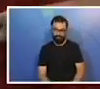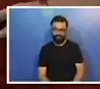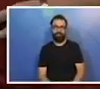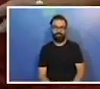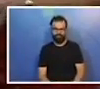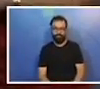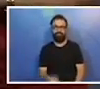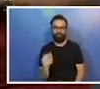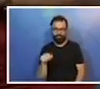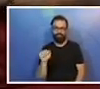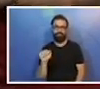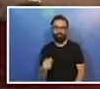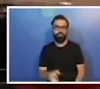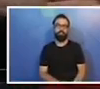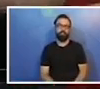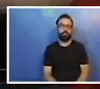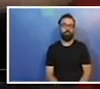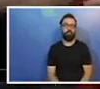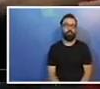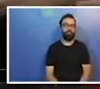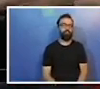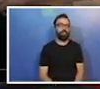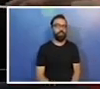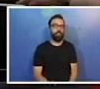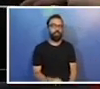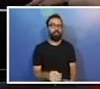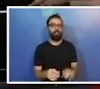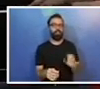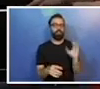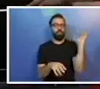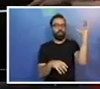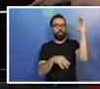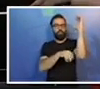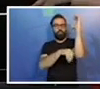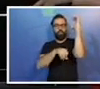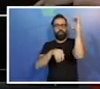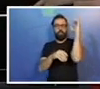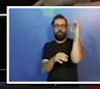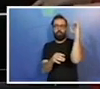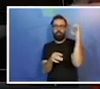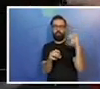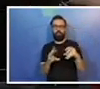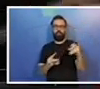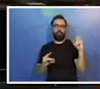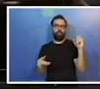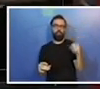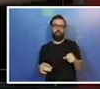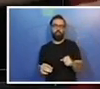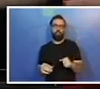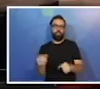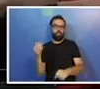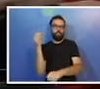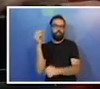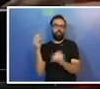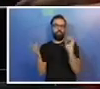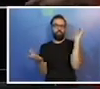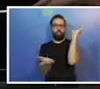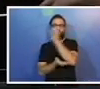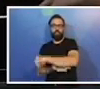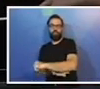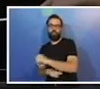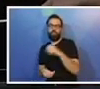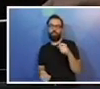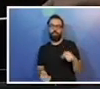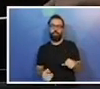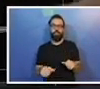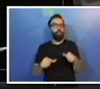pessoal? Sim, a destruição do manguezal altera o equilíbrio do ambiente marinho, uma vez que muitos